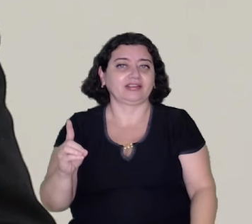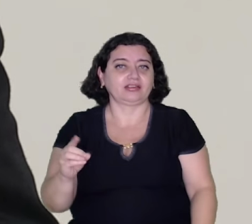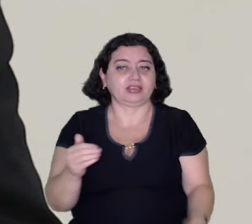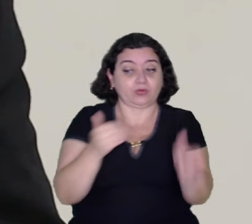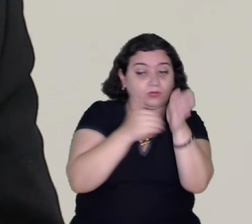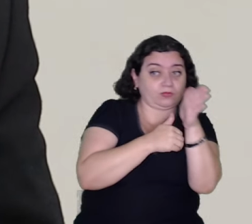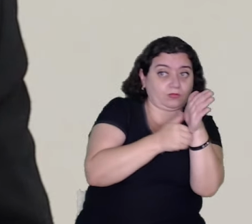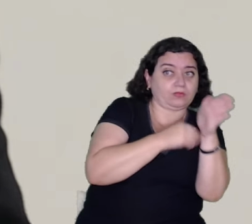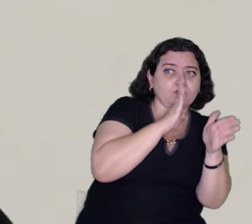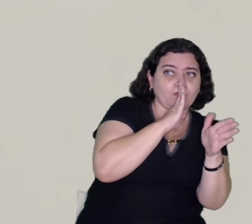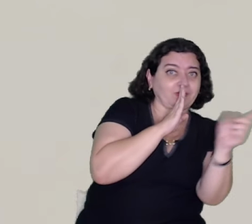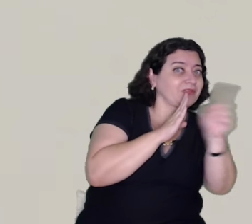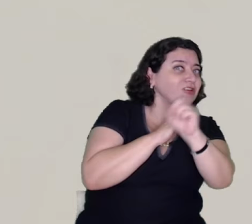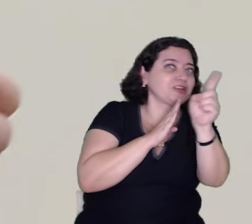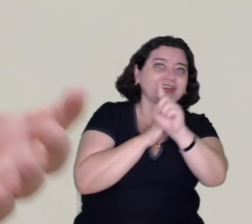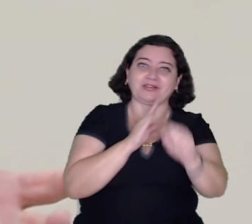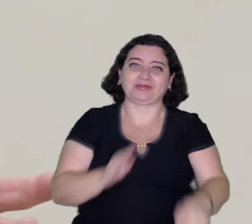isso.